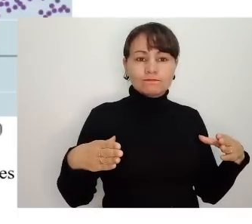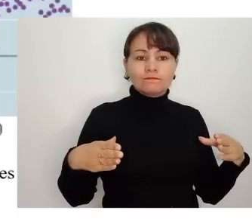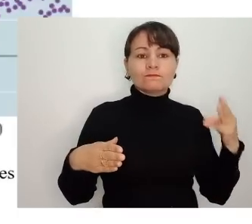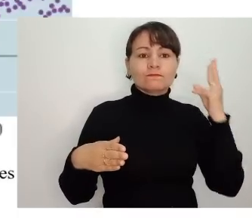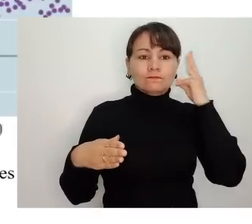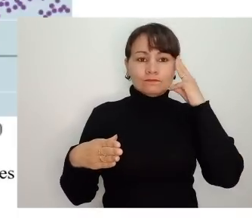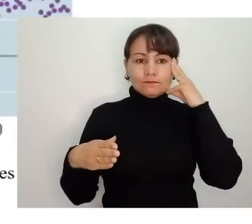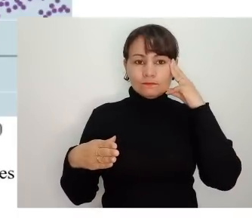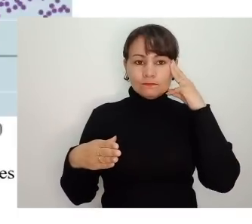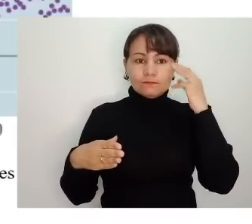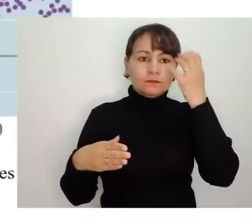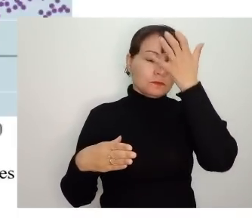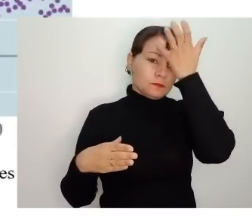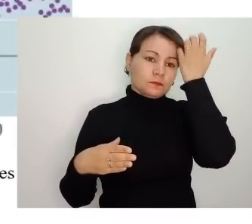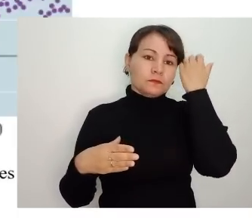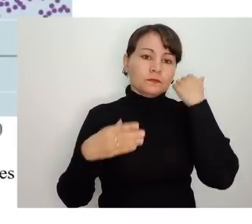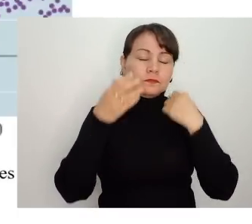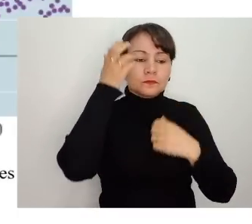da amplitude.